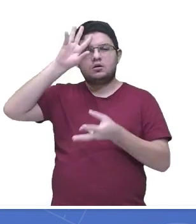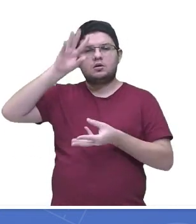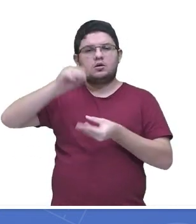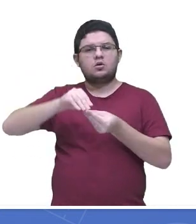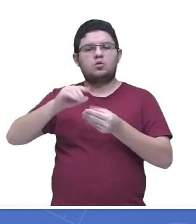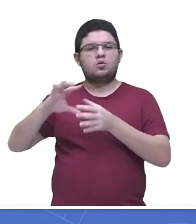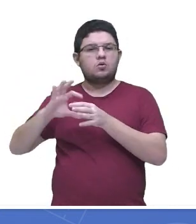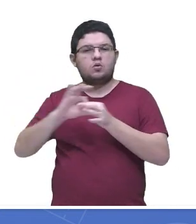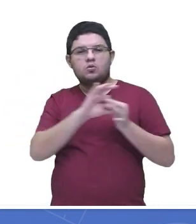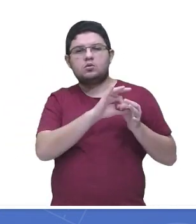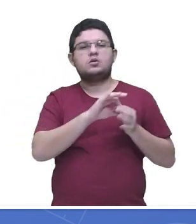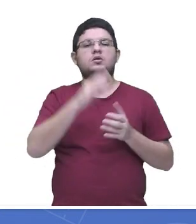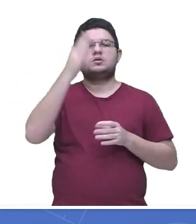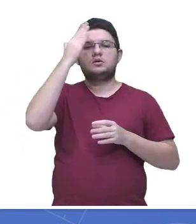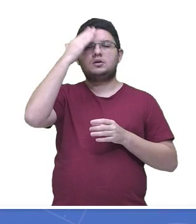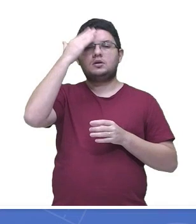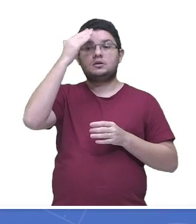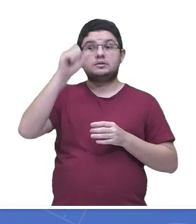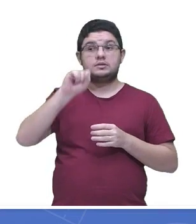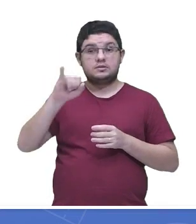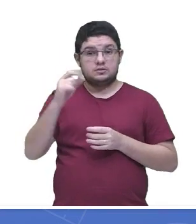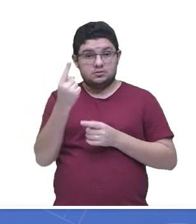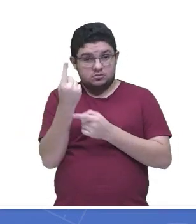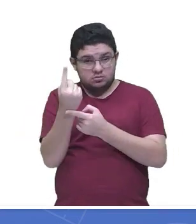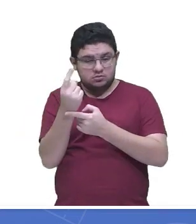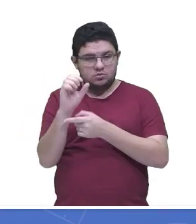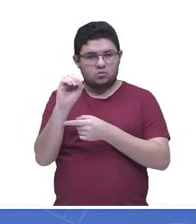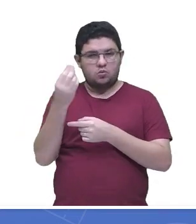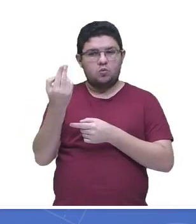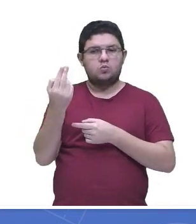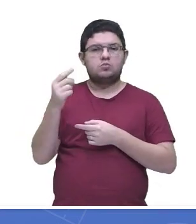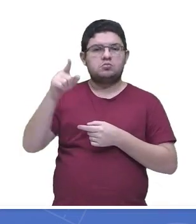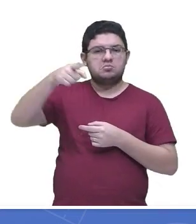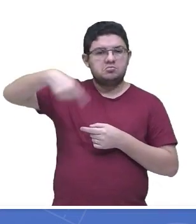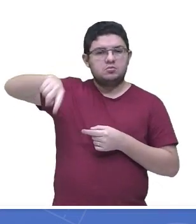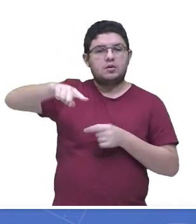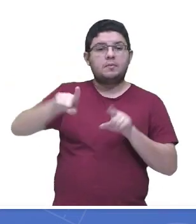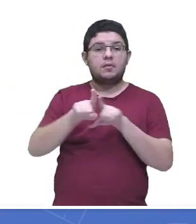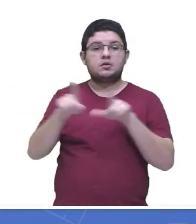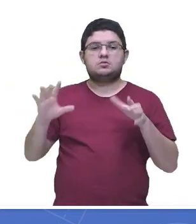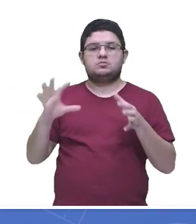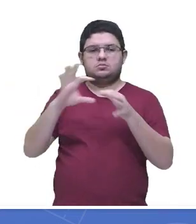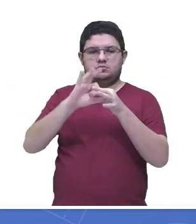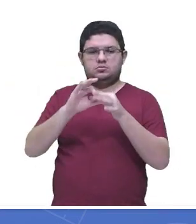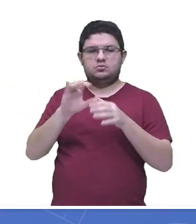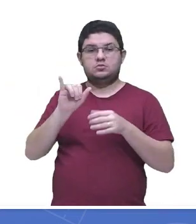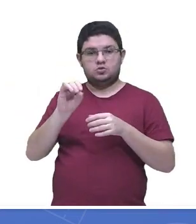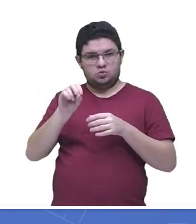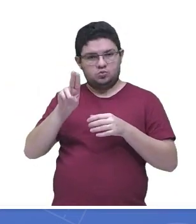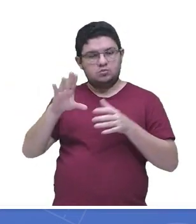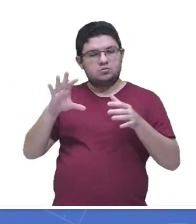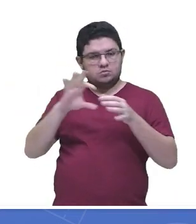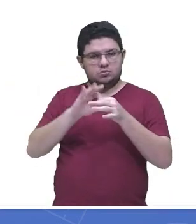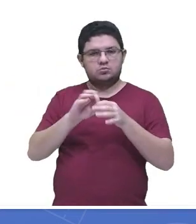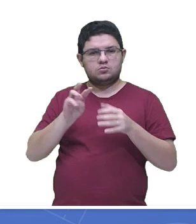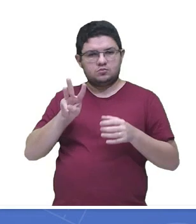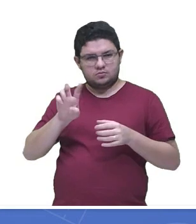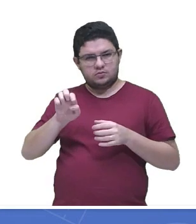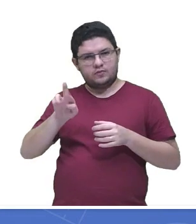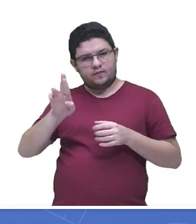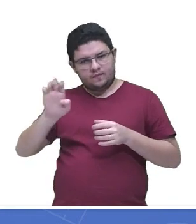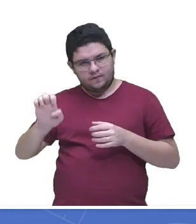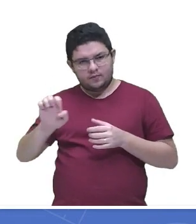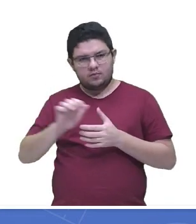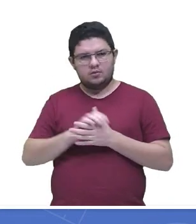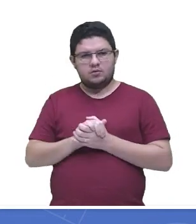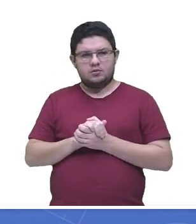contexto se é você ou vocês, mas sempre ele virá com were. Então, we were, you were e they were, certo? Então, a